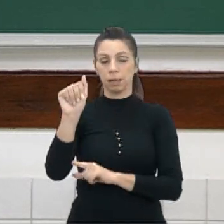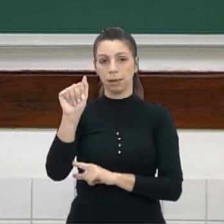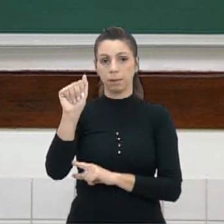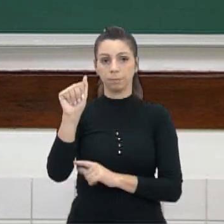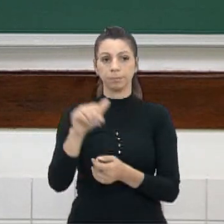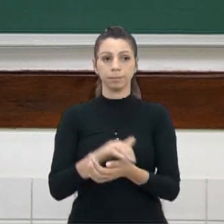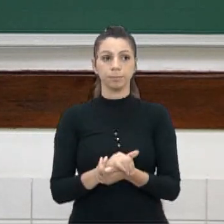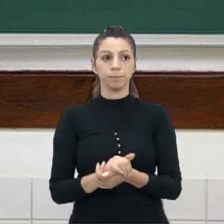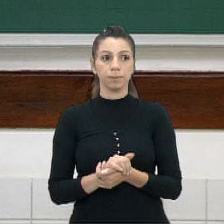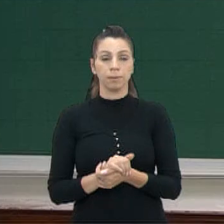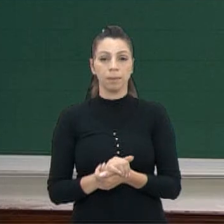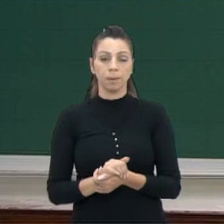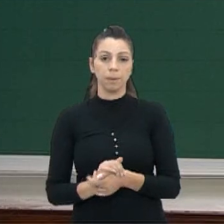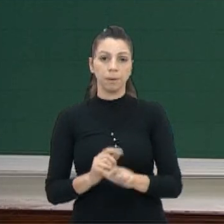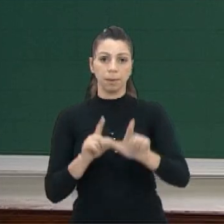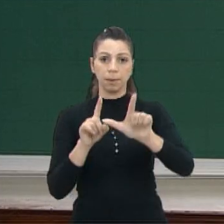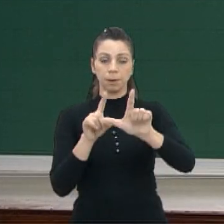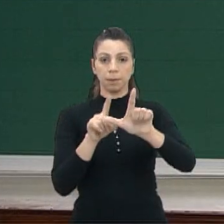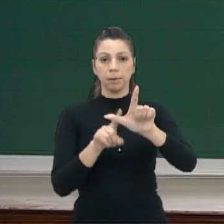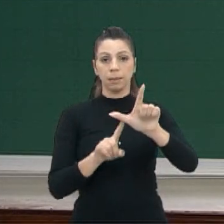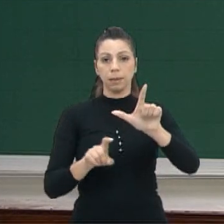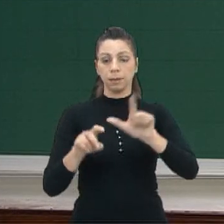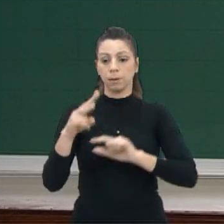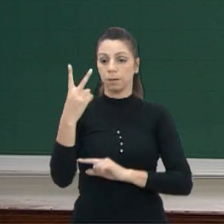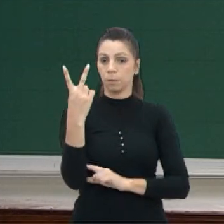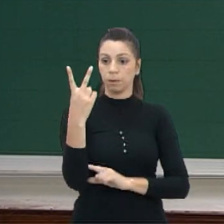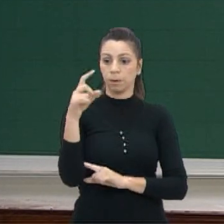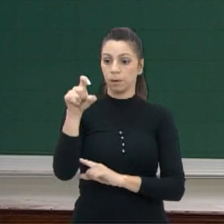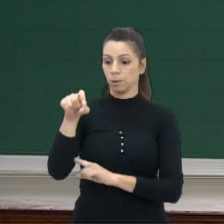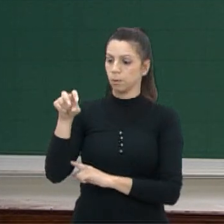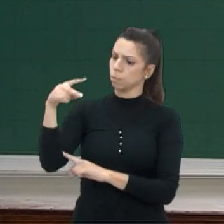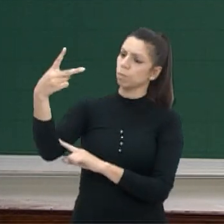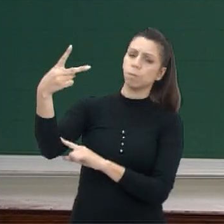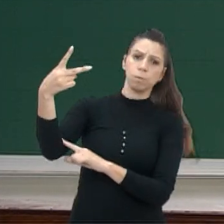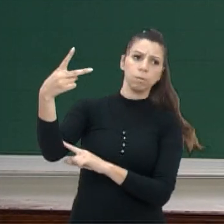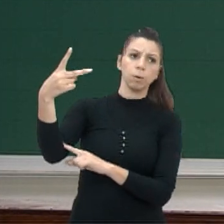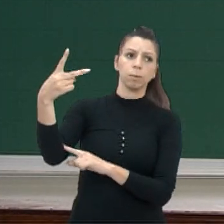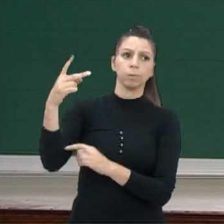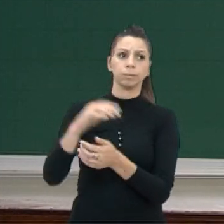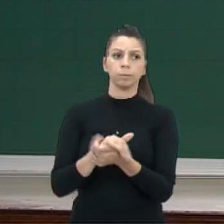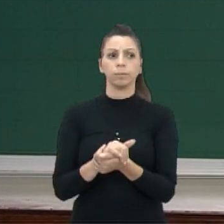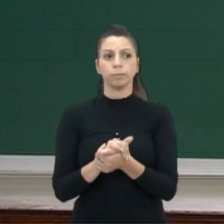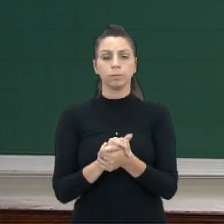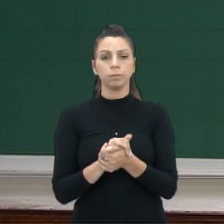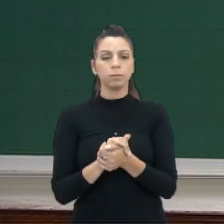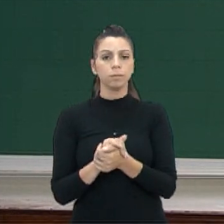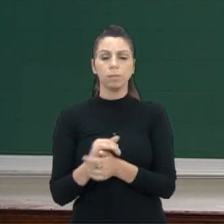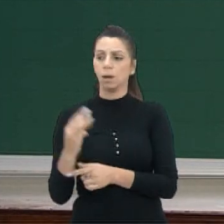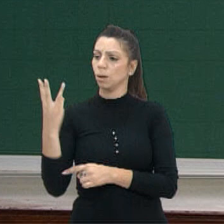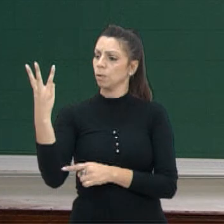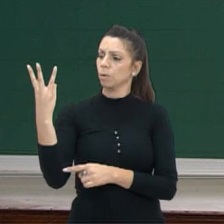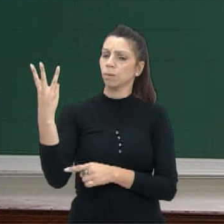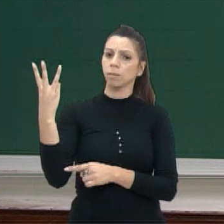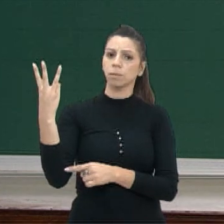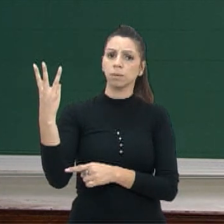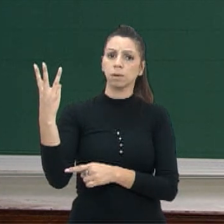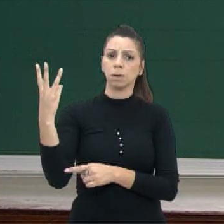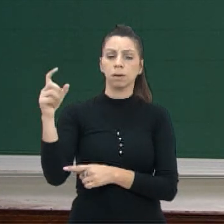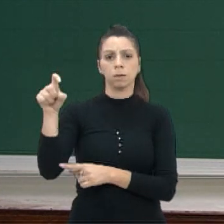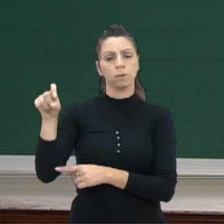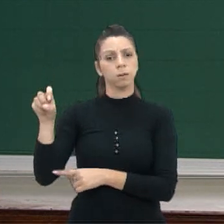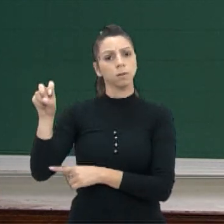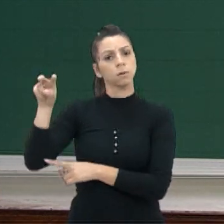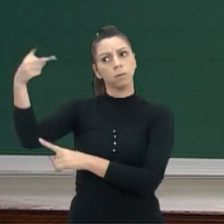parte literal do 2x ao cubo é x ao cubo. E a parte literal do 3x ao quadrado é x ao